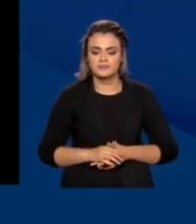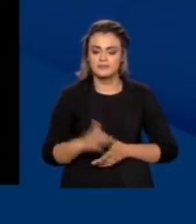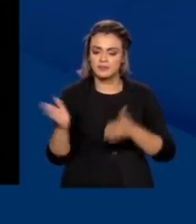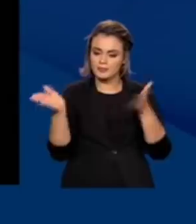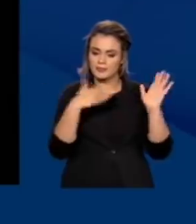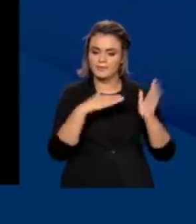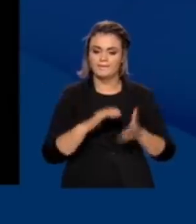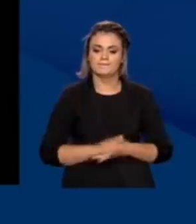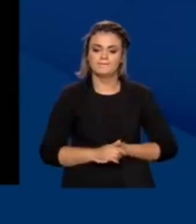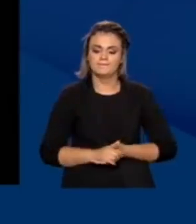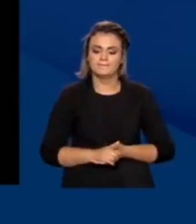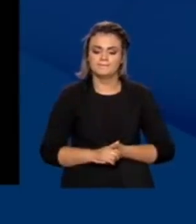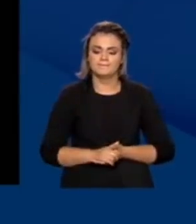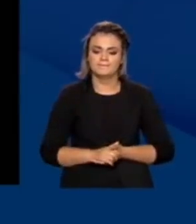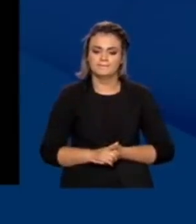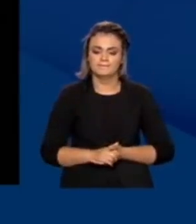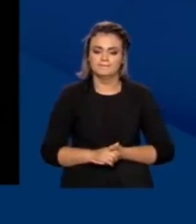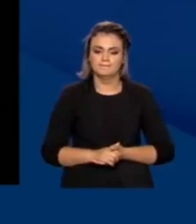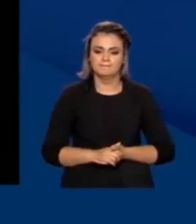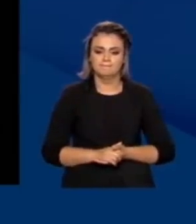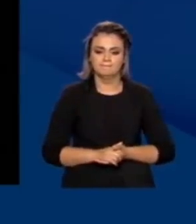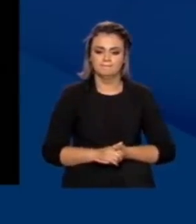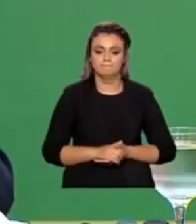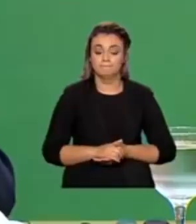Próximo, por favor.